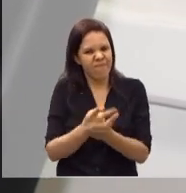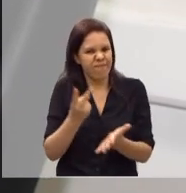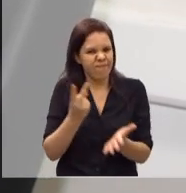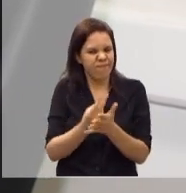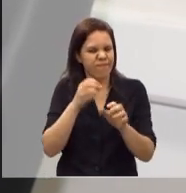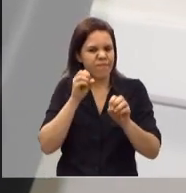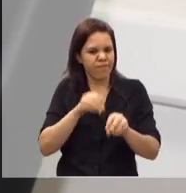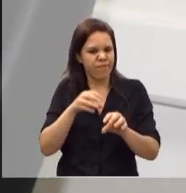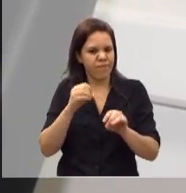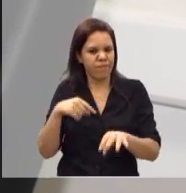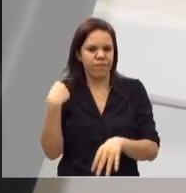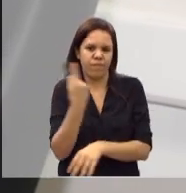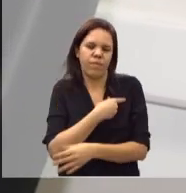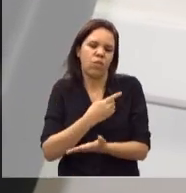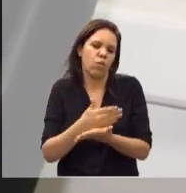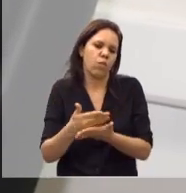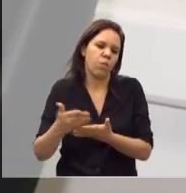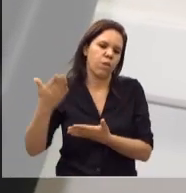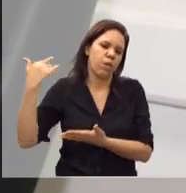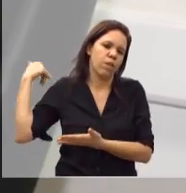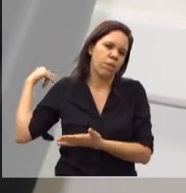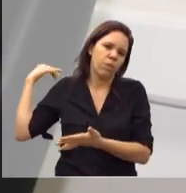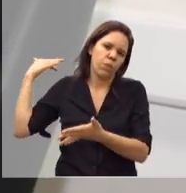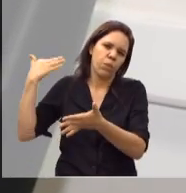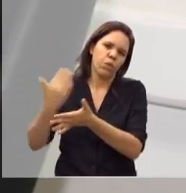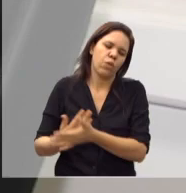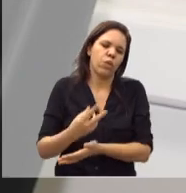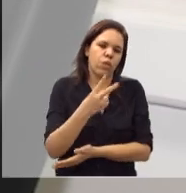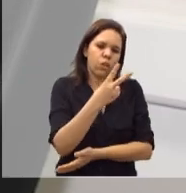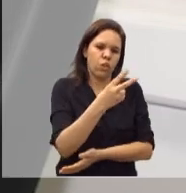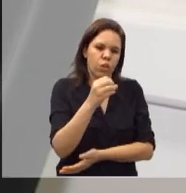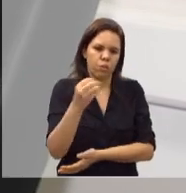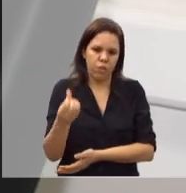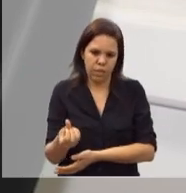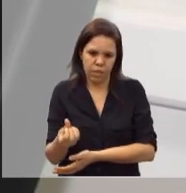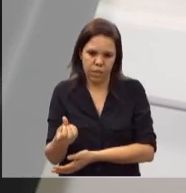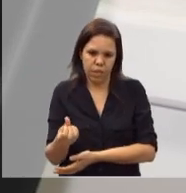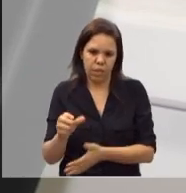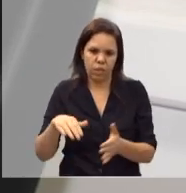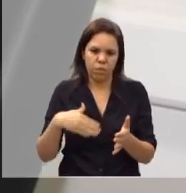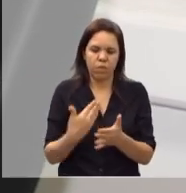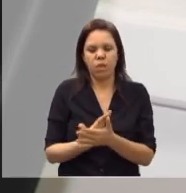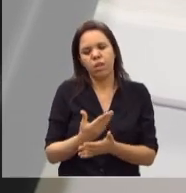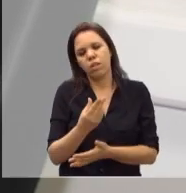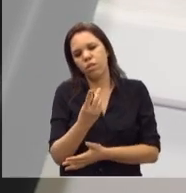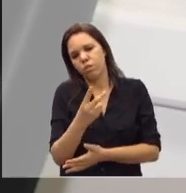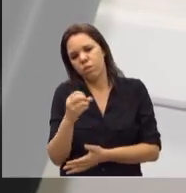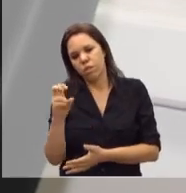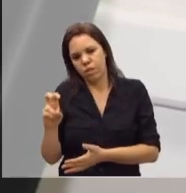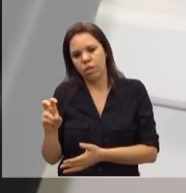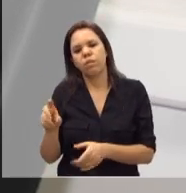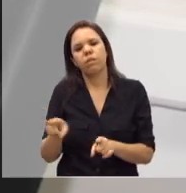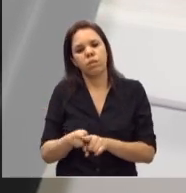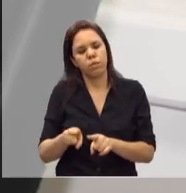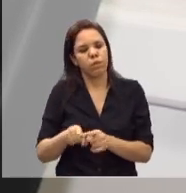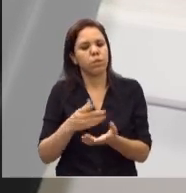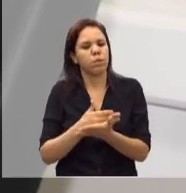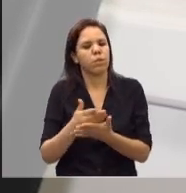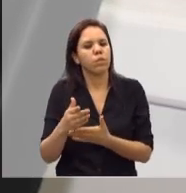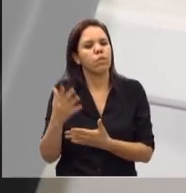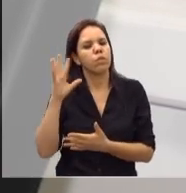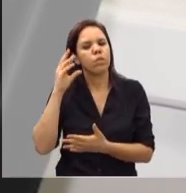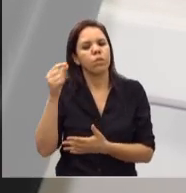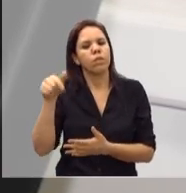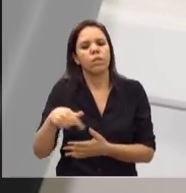educação, que nós começamos lá também desde 2006, 2005, 2006, nós começamos porque entendemos,